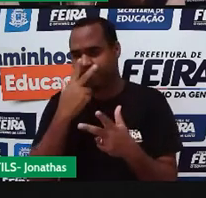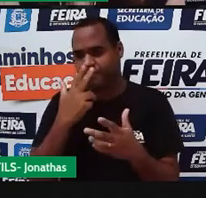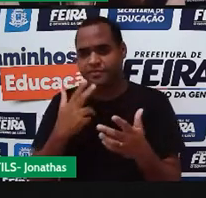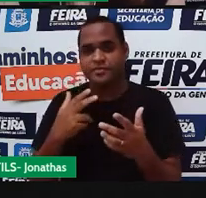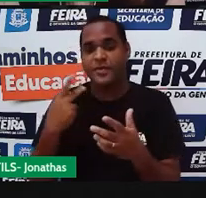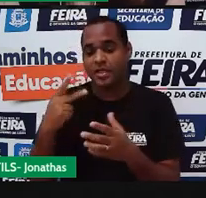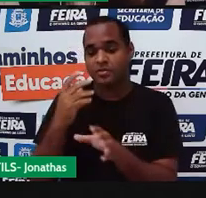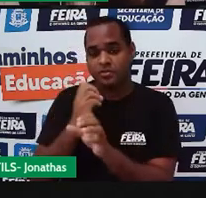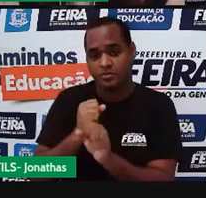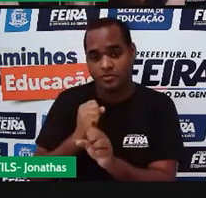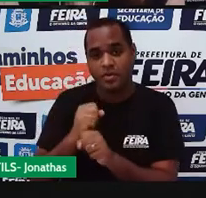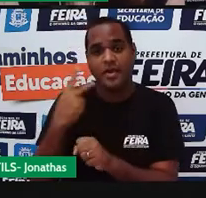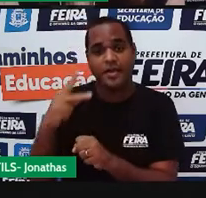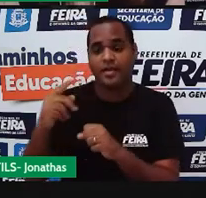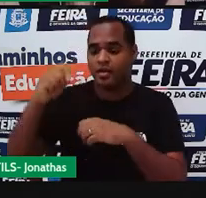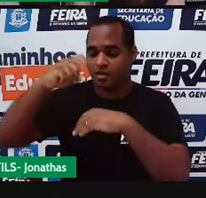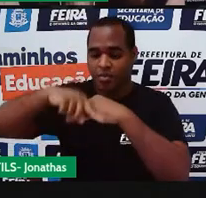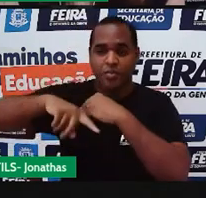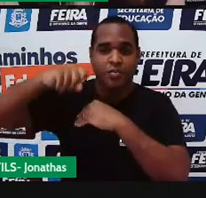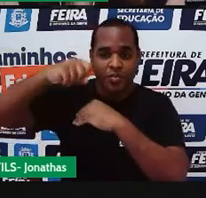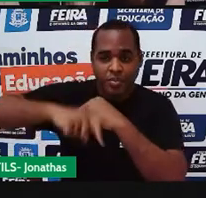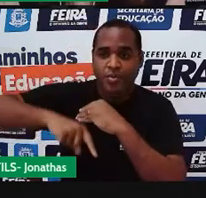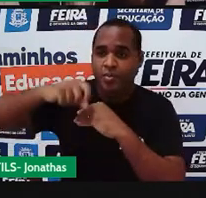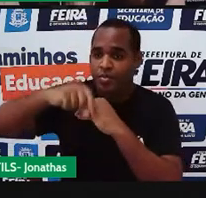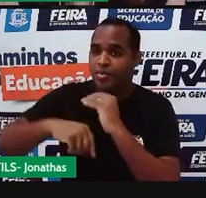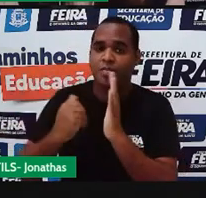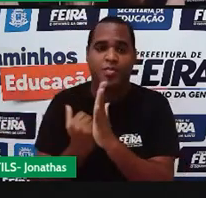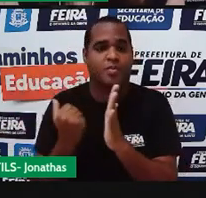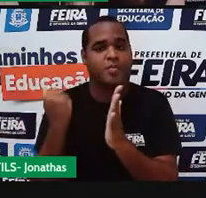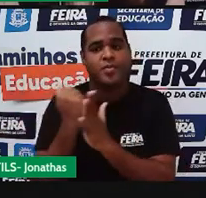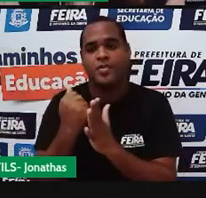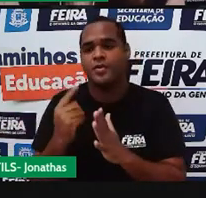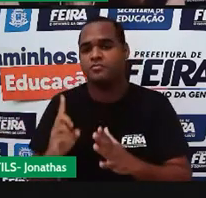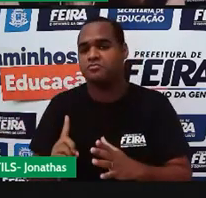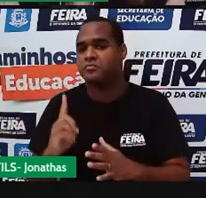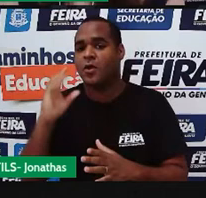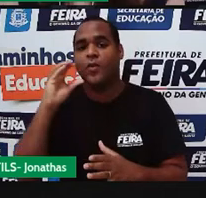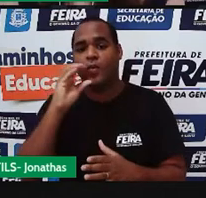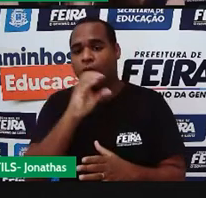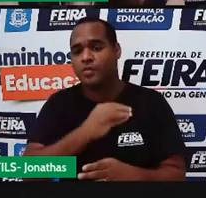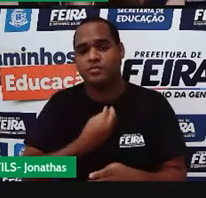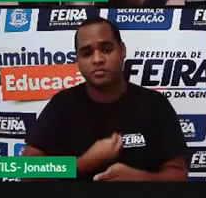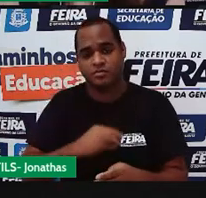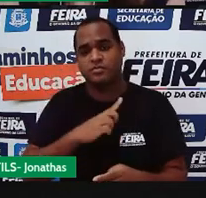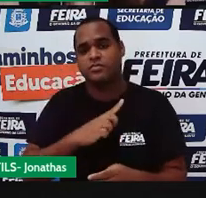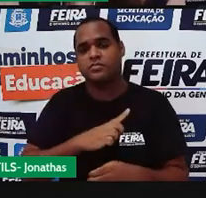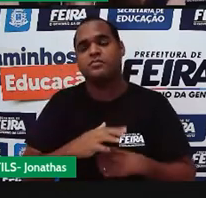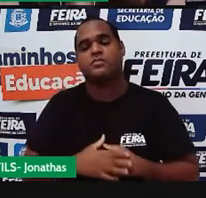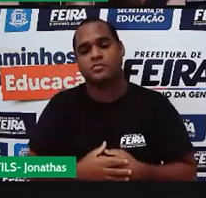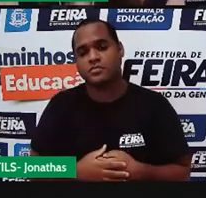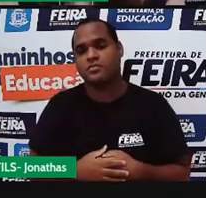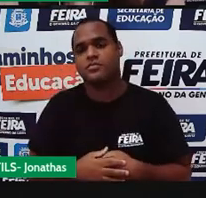a radiação solar aumentou aumentando assim a temperatura média do planeta